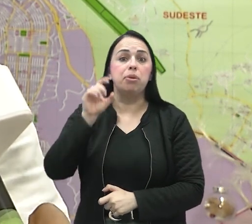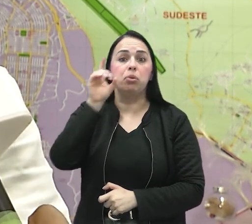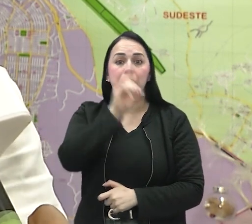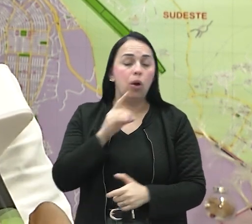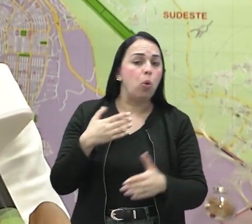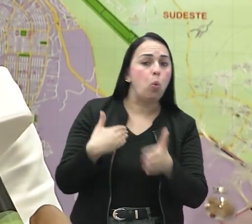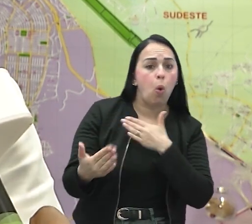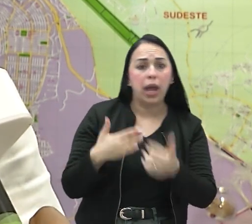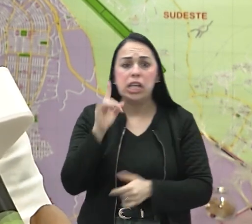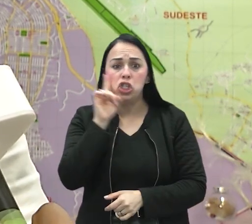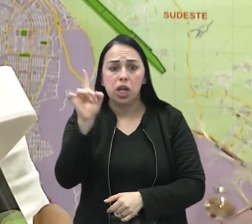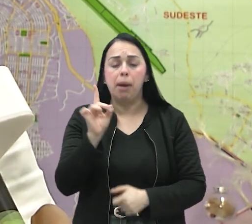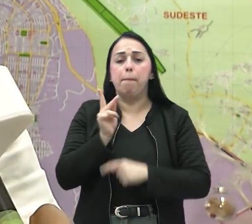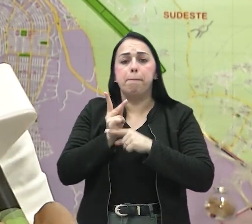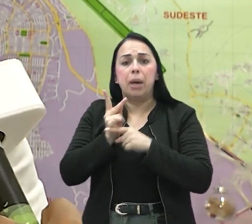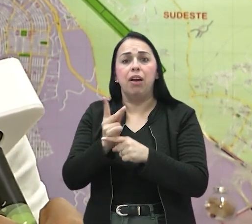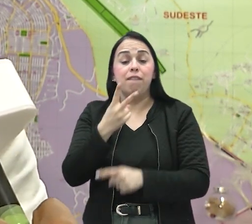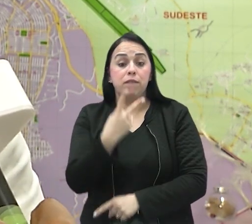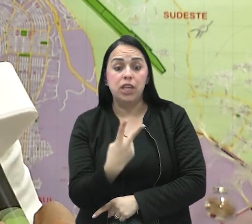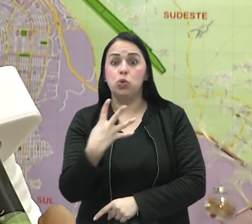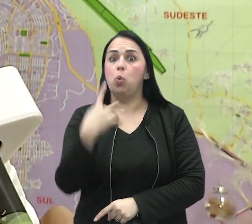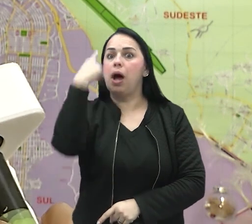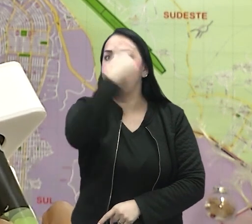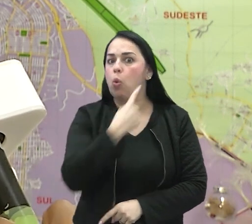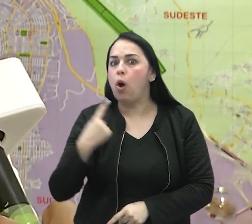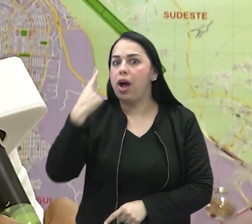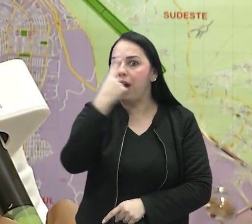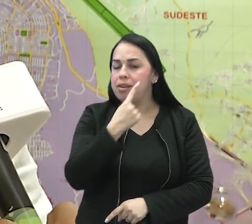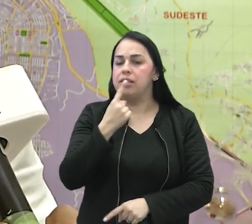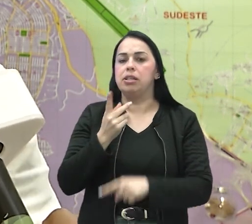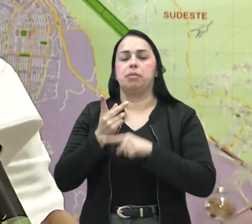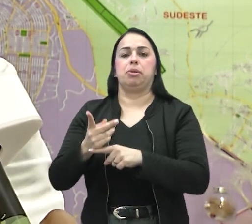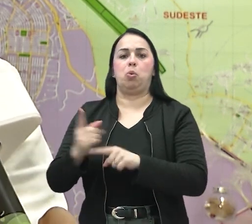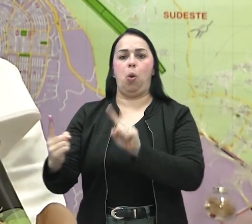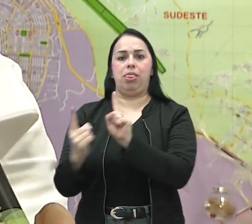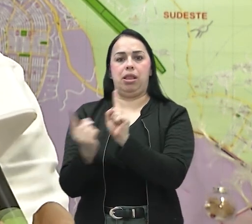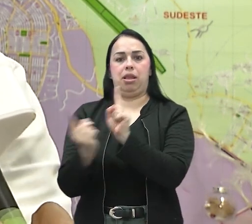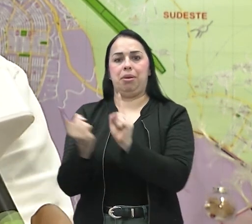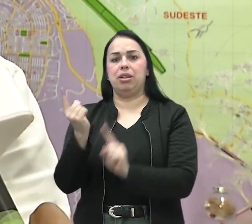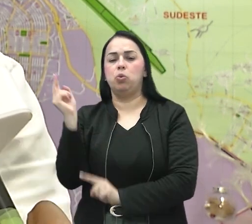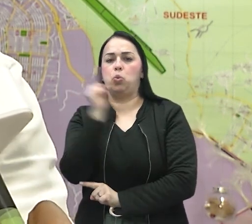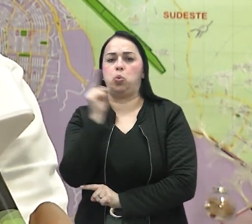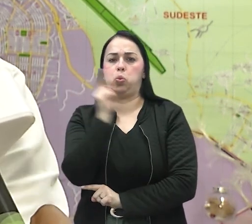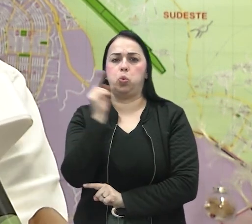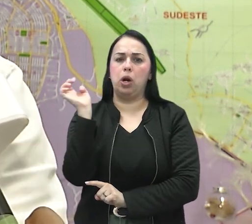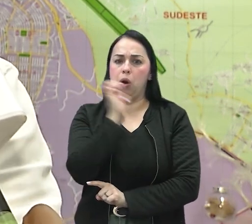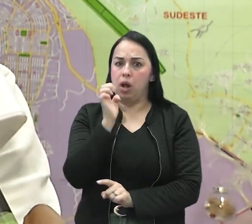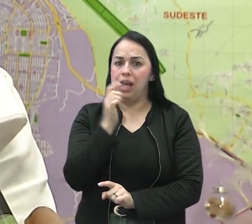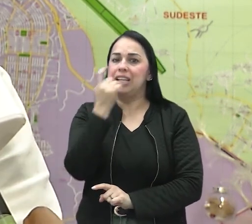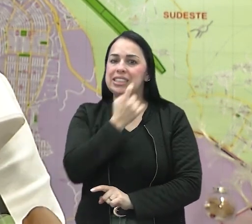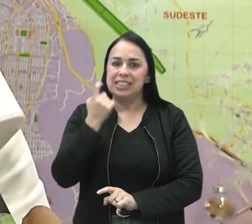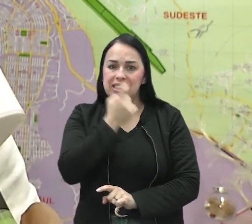né, ou a qualquer dia da semana, 24 horas por dia, tenha esse atendimento de urgência e